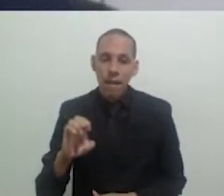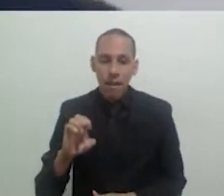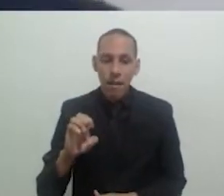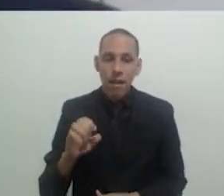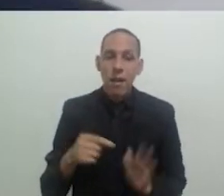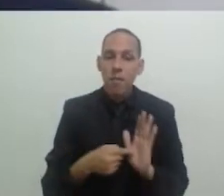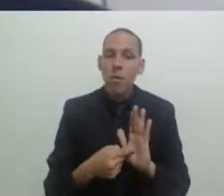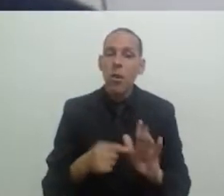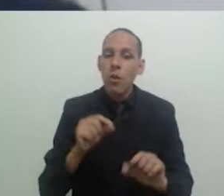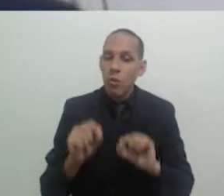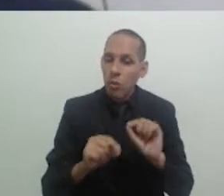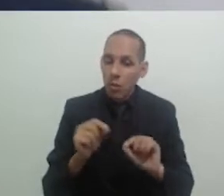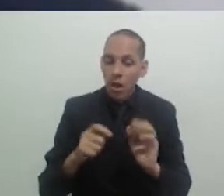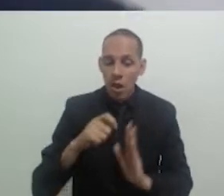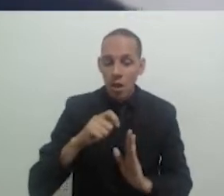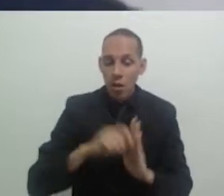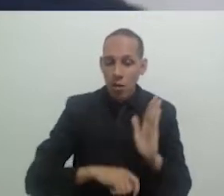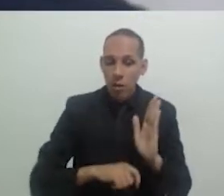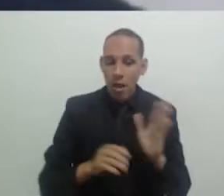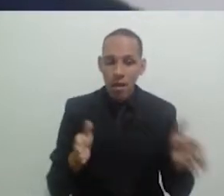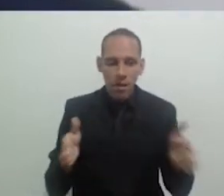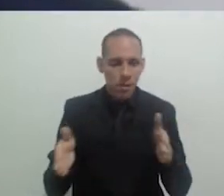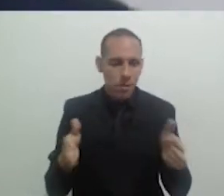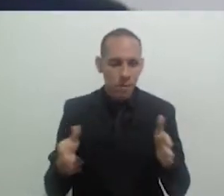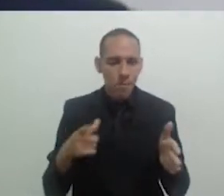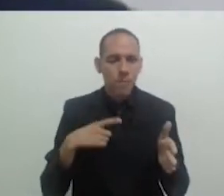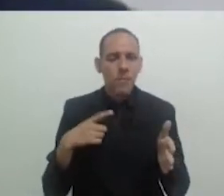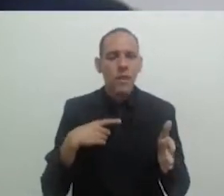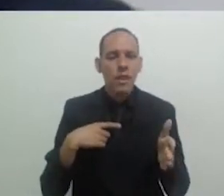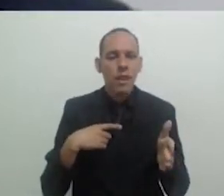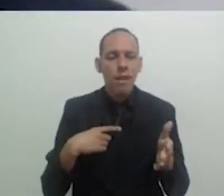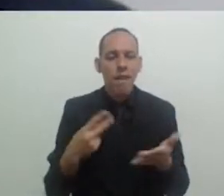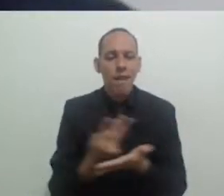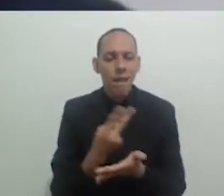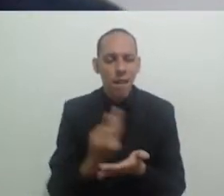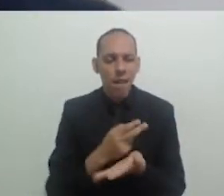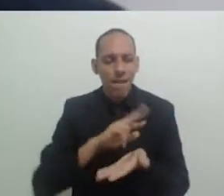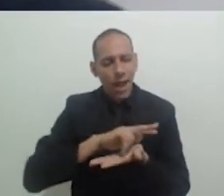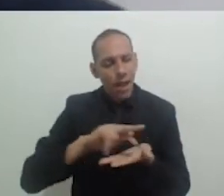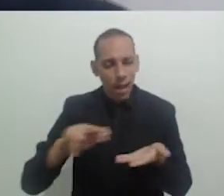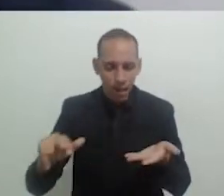contratual teriam diversas irregularidades. No entanto,